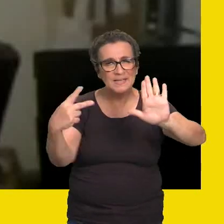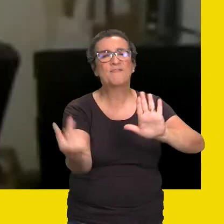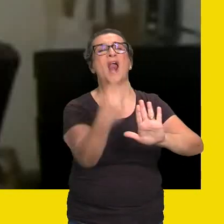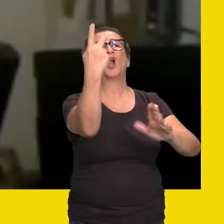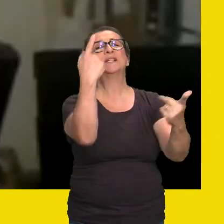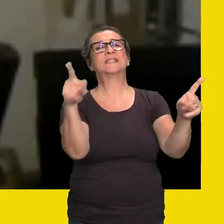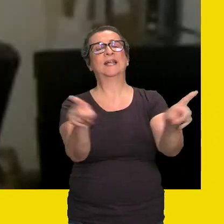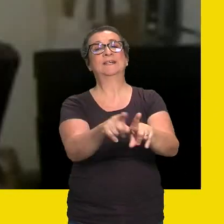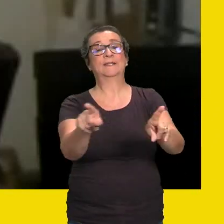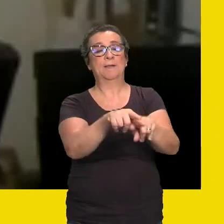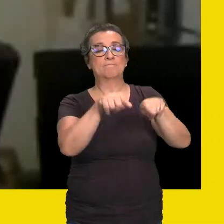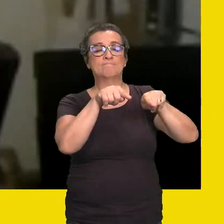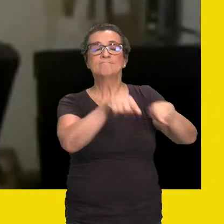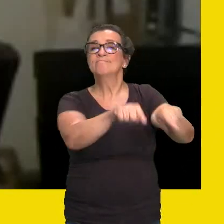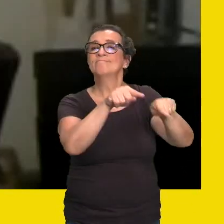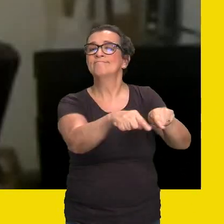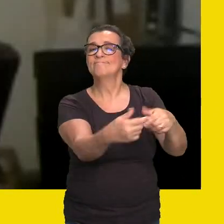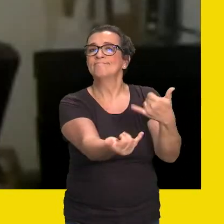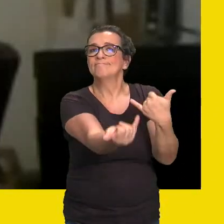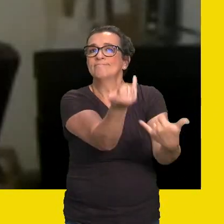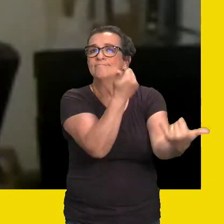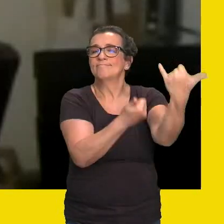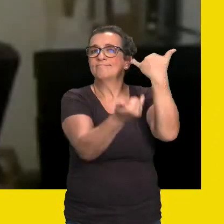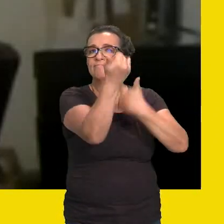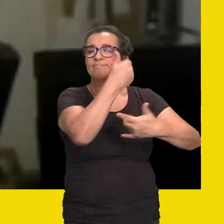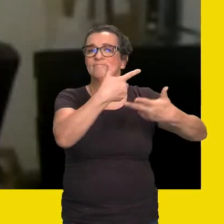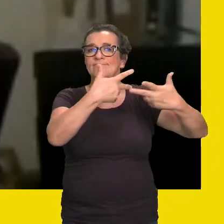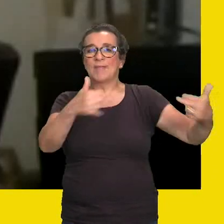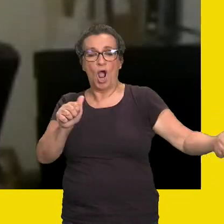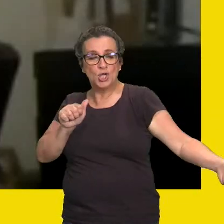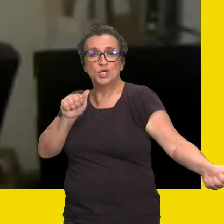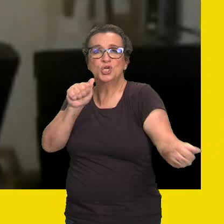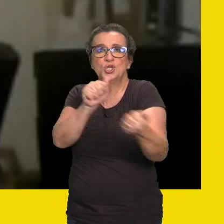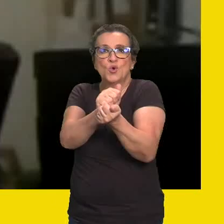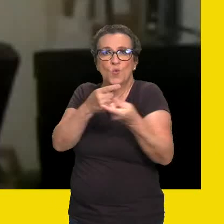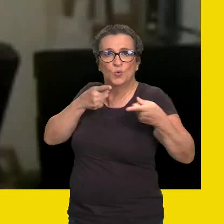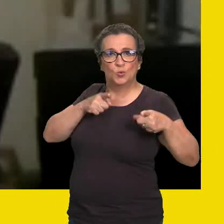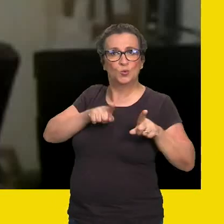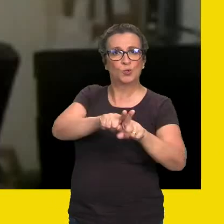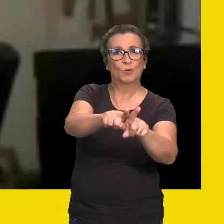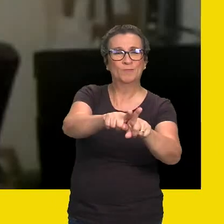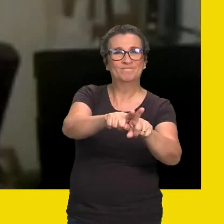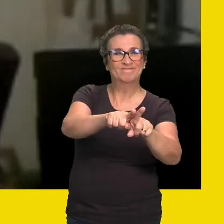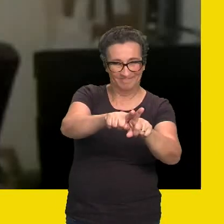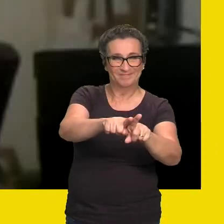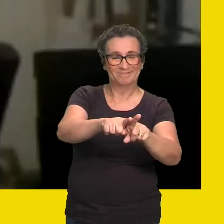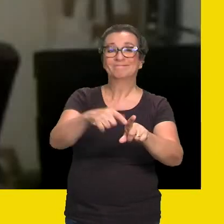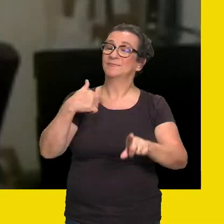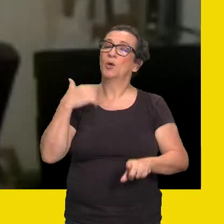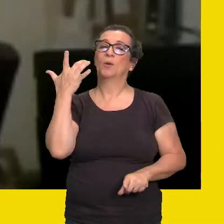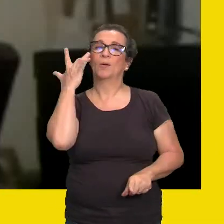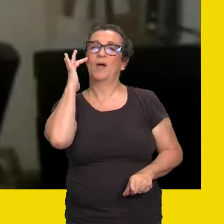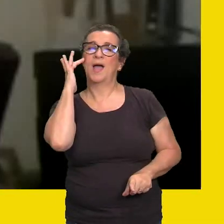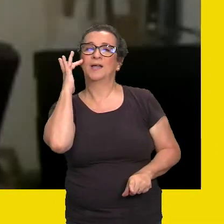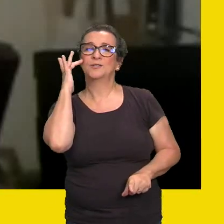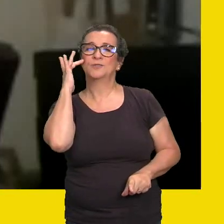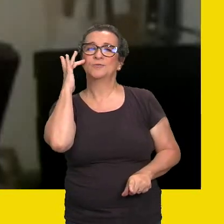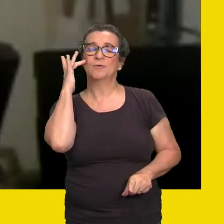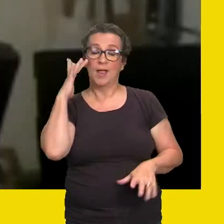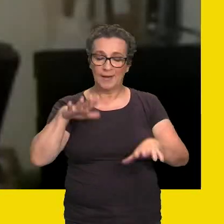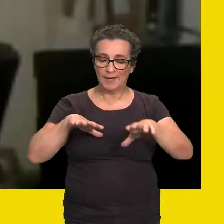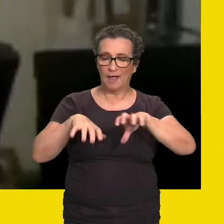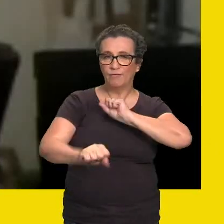valorizar esse saber construído entre os pares. Então, eu acho que a